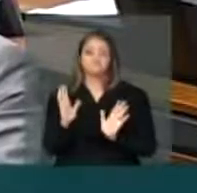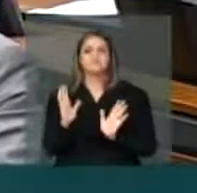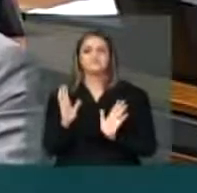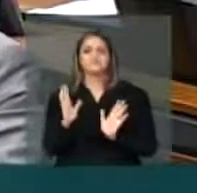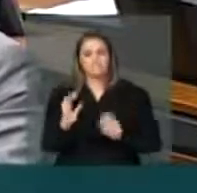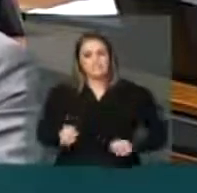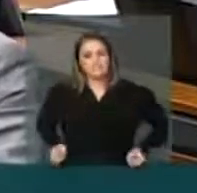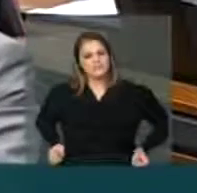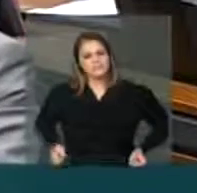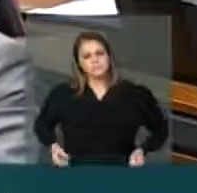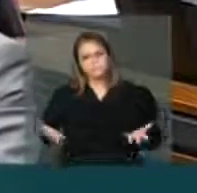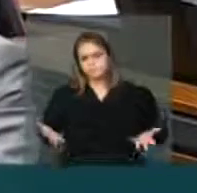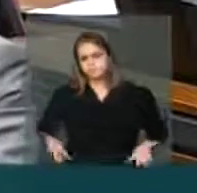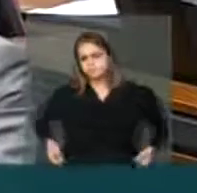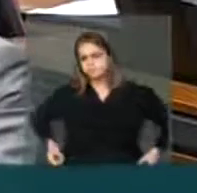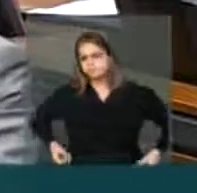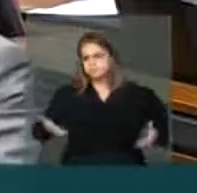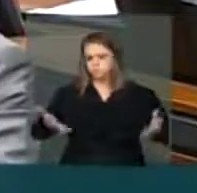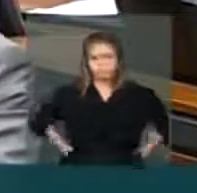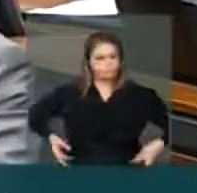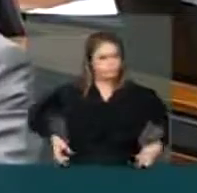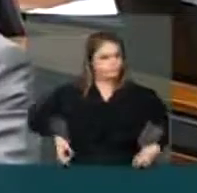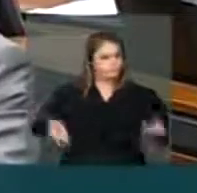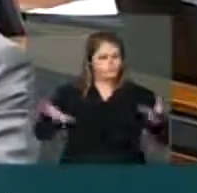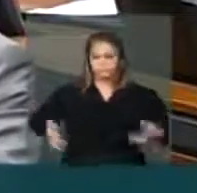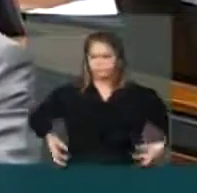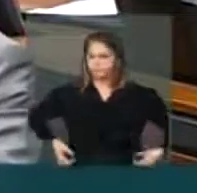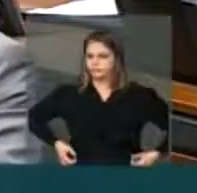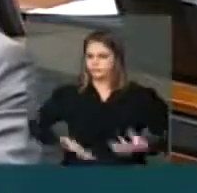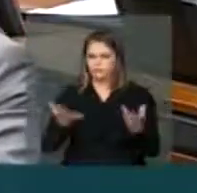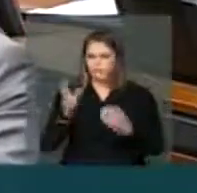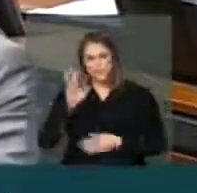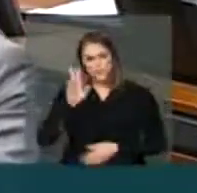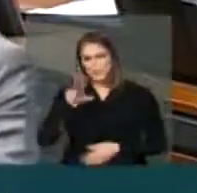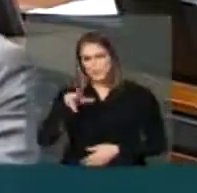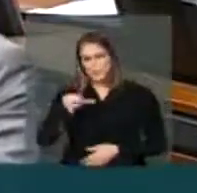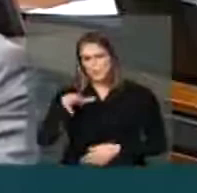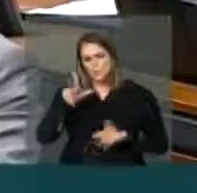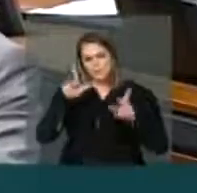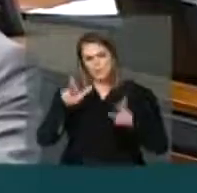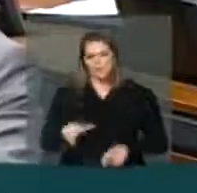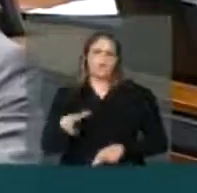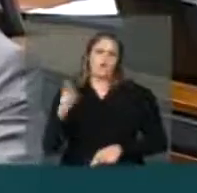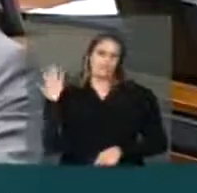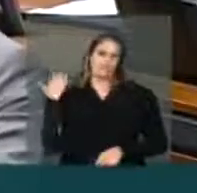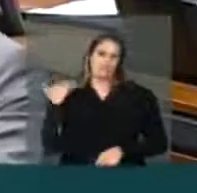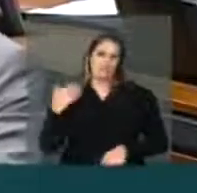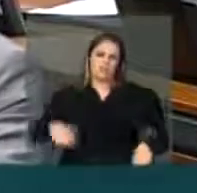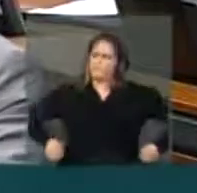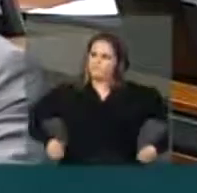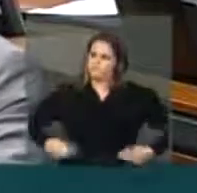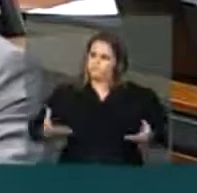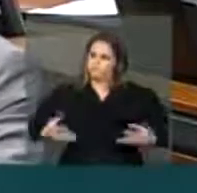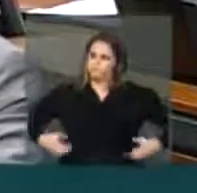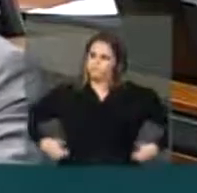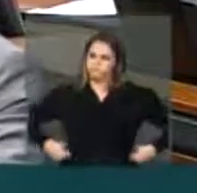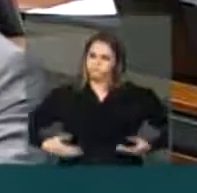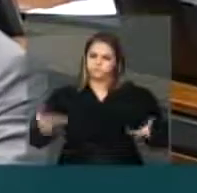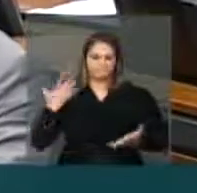uma gastança sem precedentes nesse país, sem nenhuma preocupação com a responsabilidade